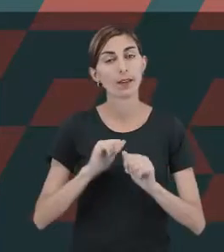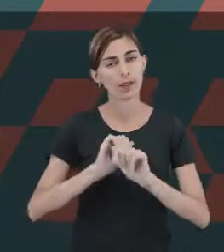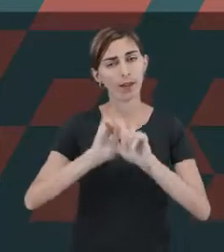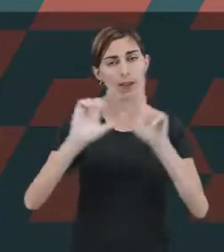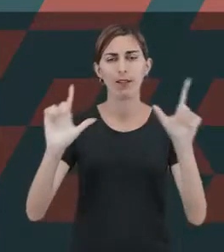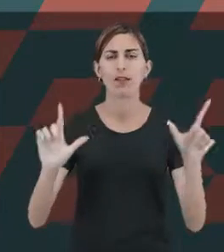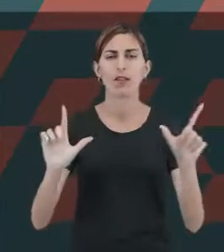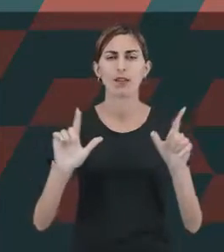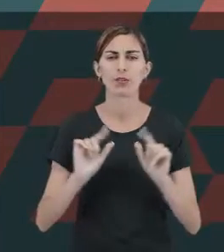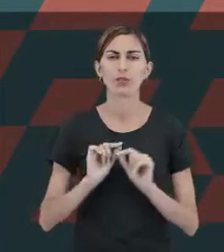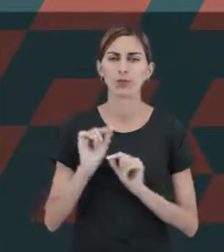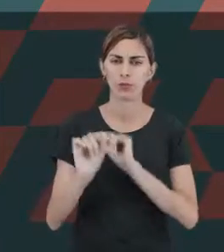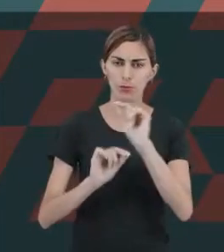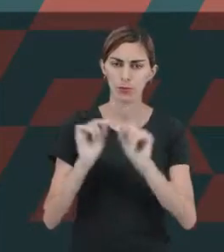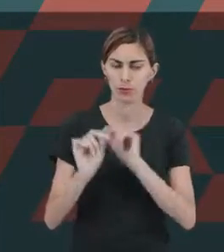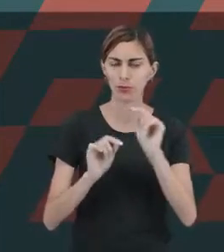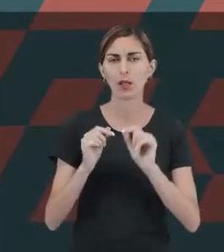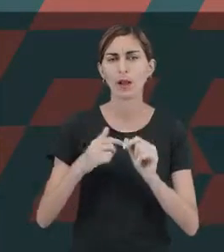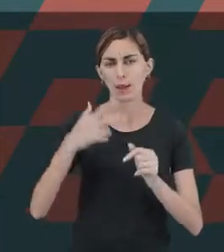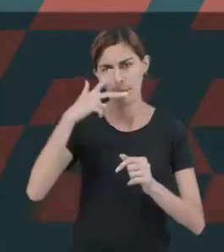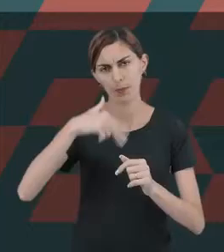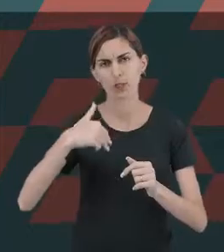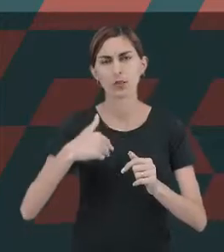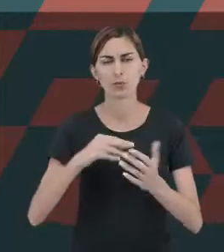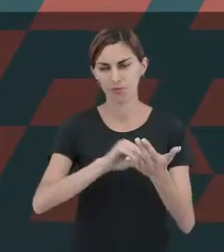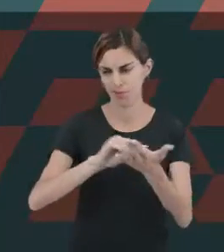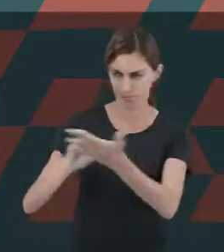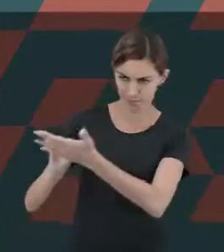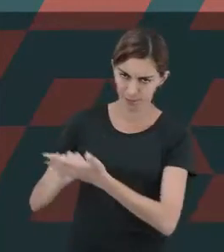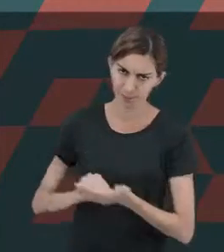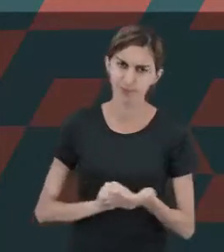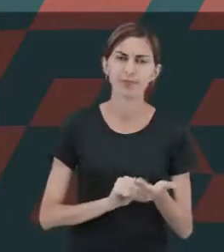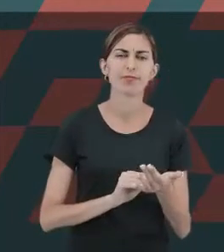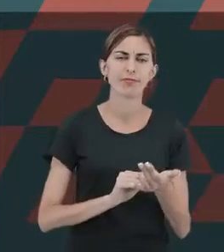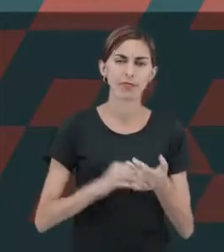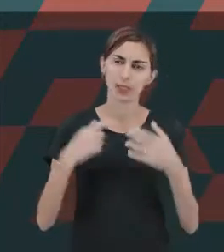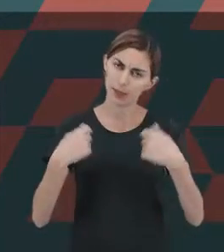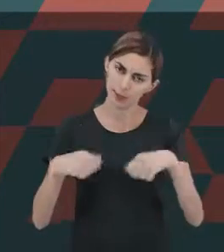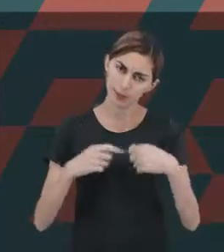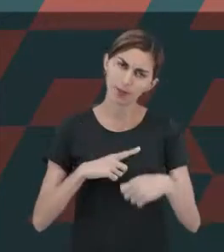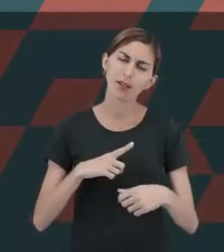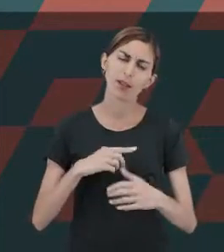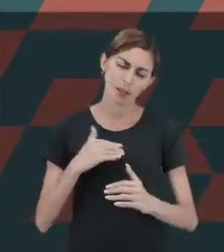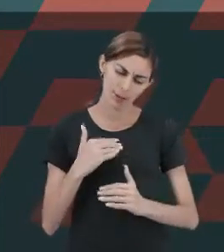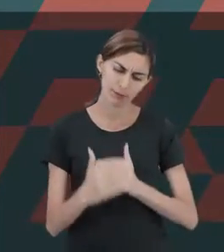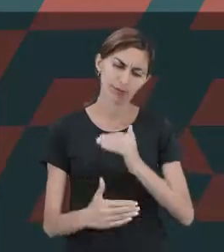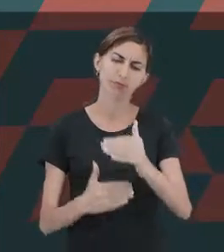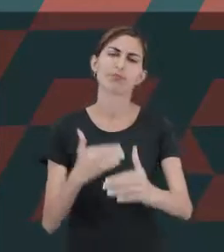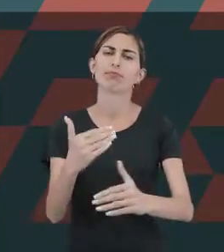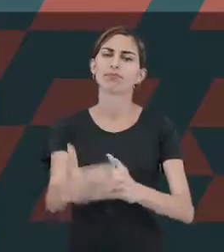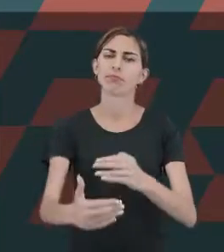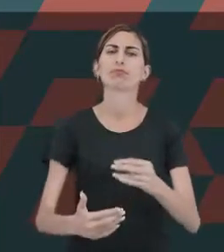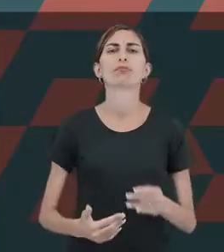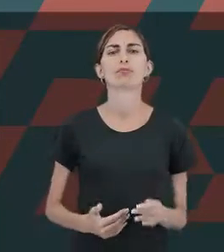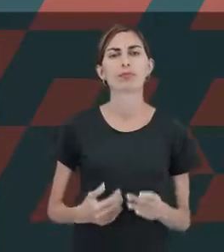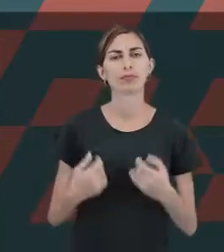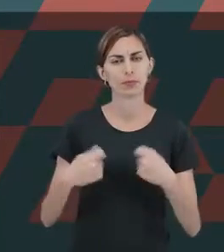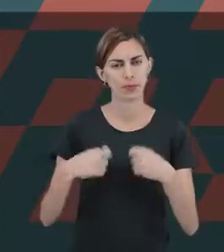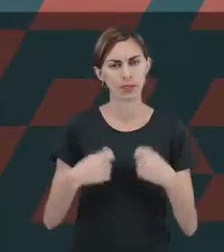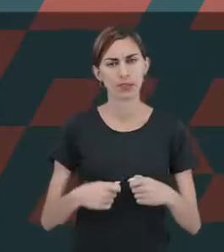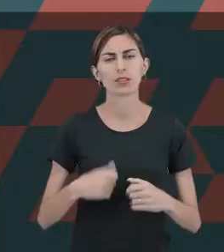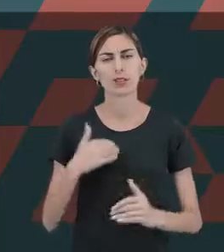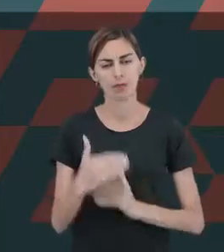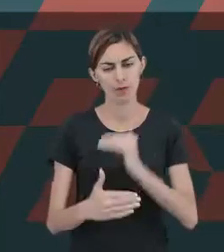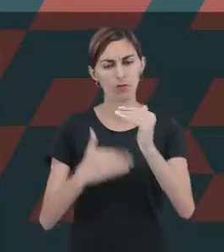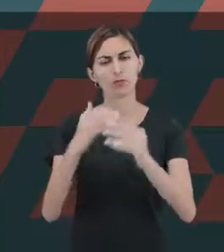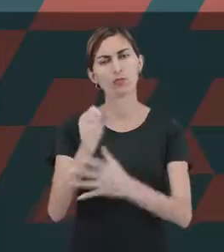Claro que, mesmo diante das fragilidades, existe um longo caminho percorrido para a